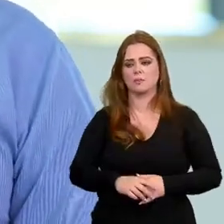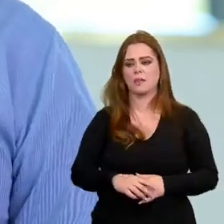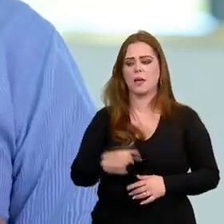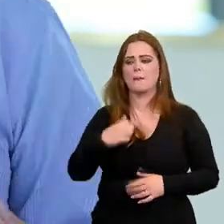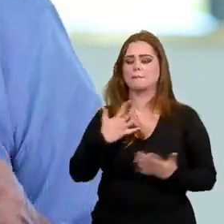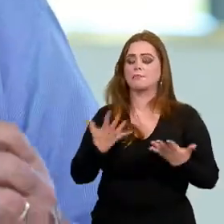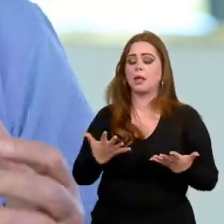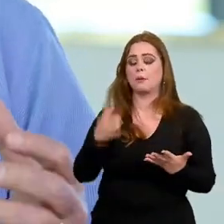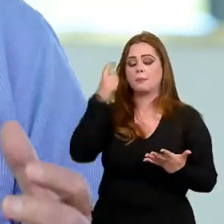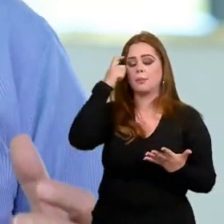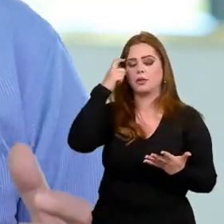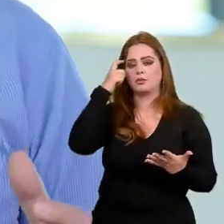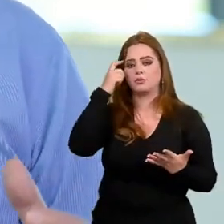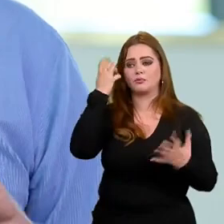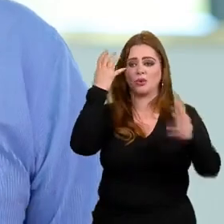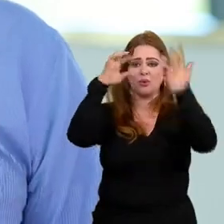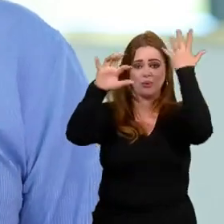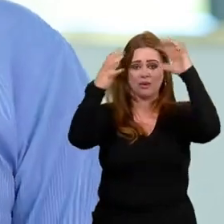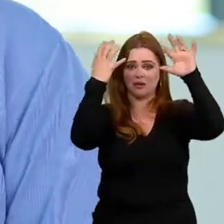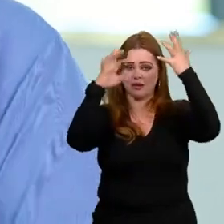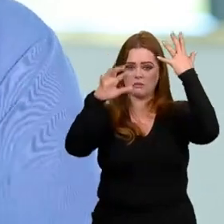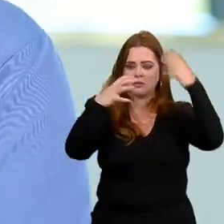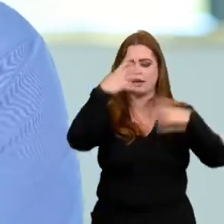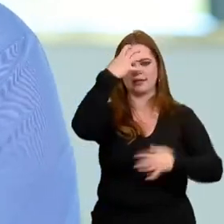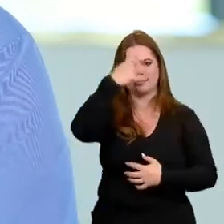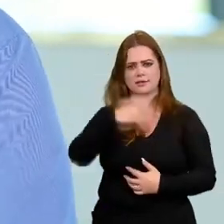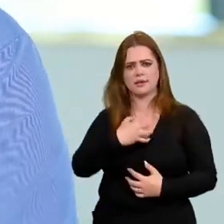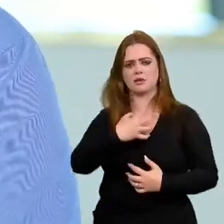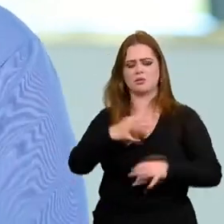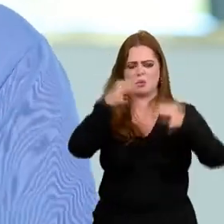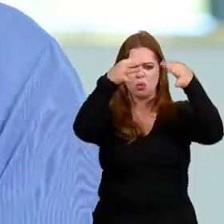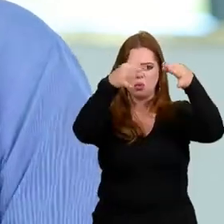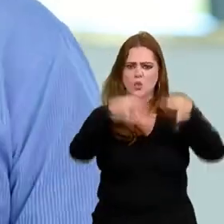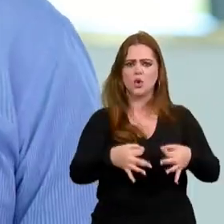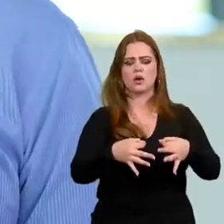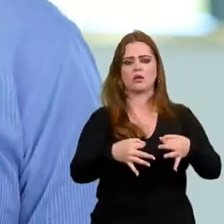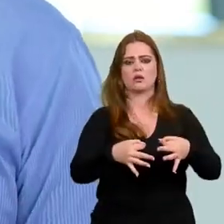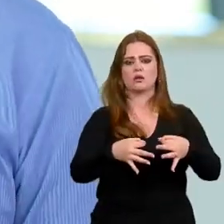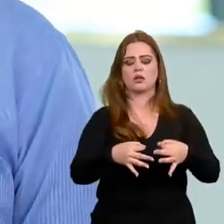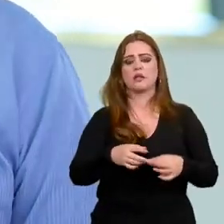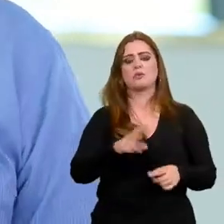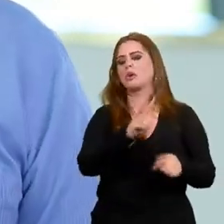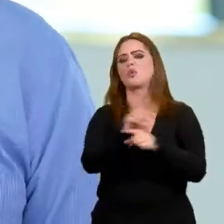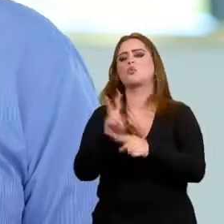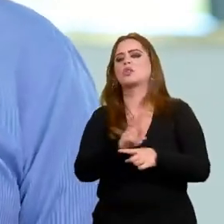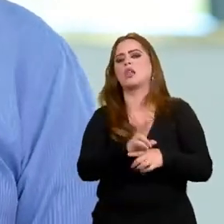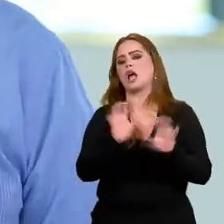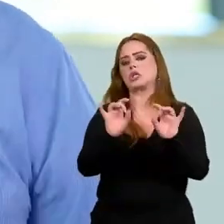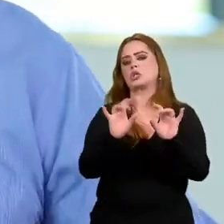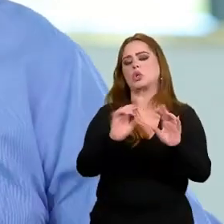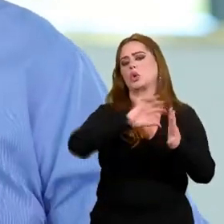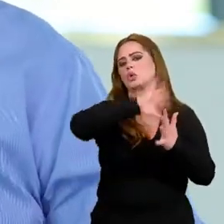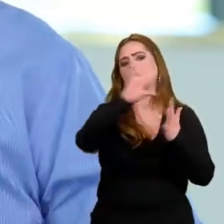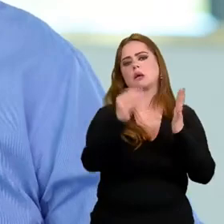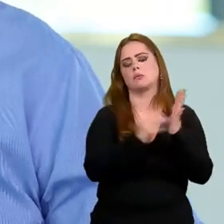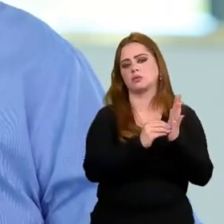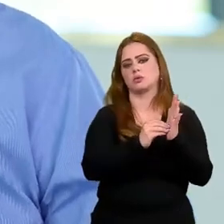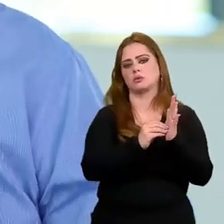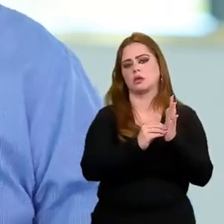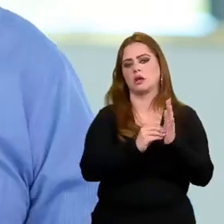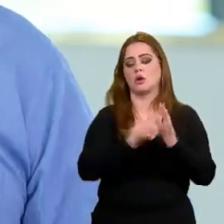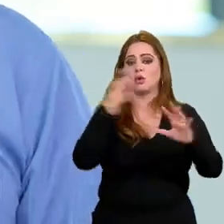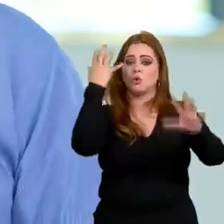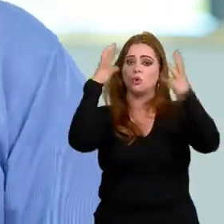questão climática não é só cuidar da Amazônia e cuidar de manter a floresta em pé. A questão climática tem que cuidar do esgoto a céu